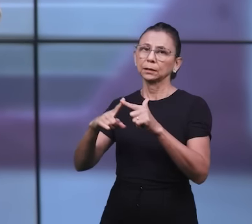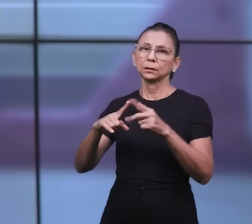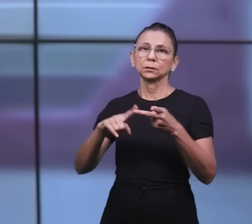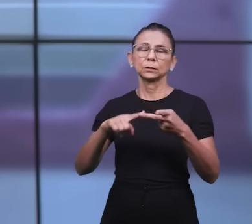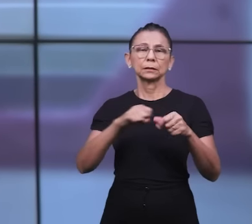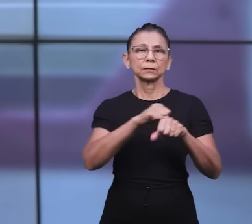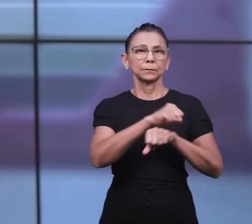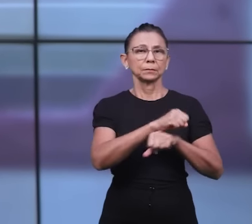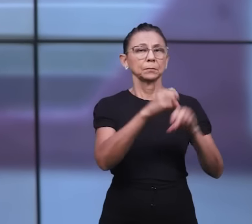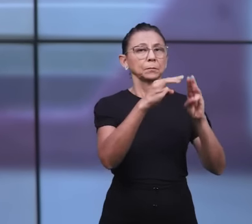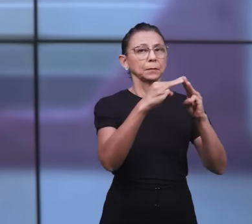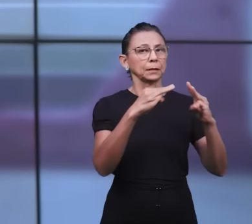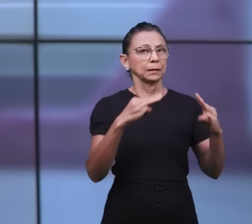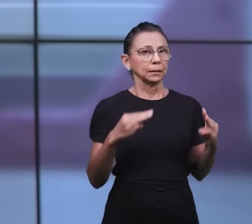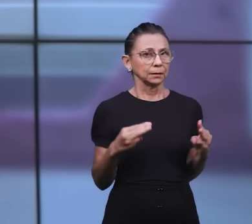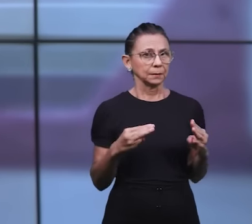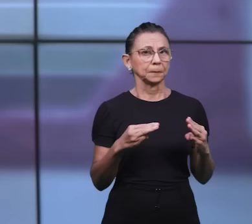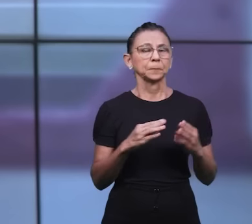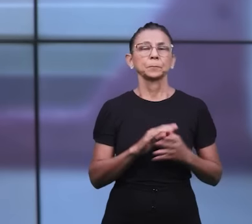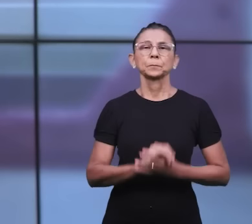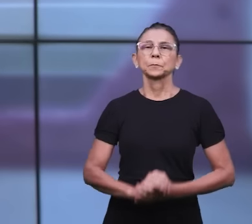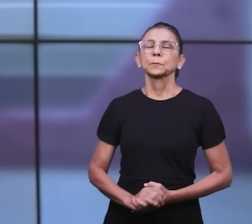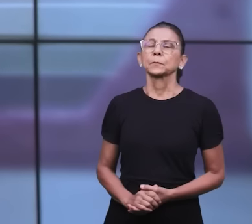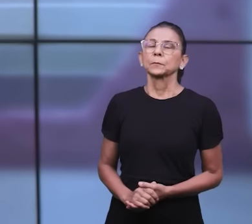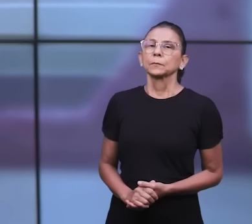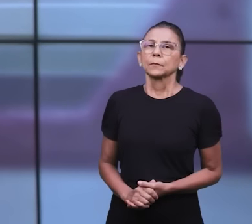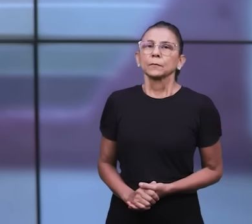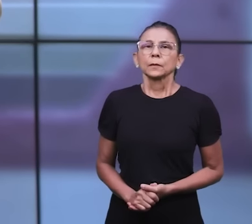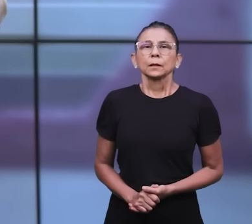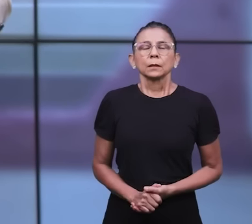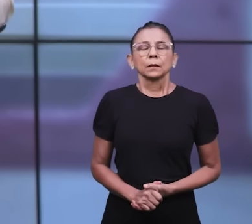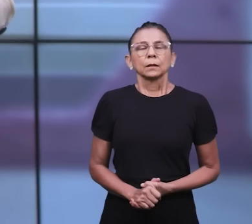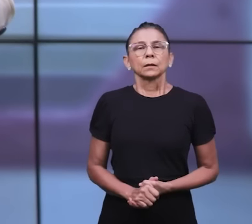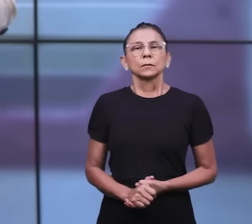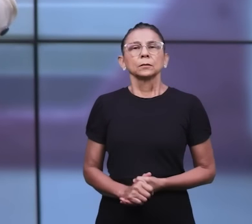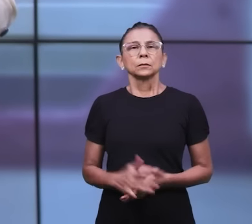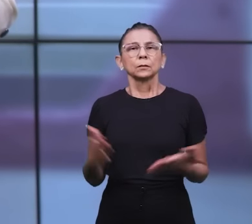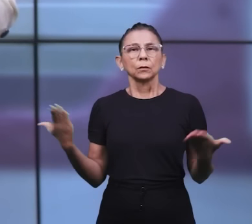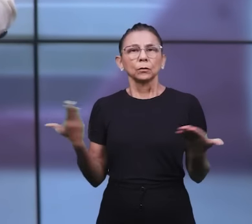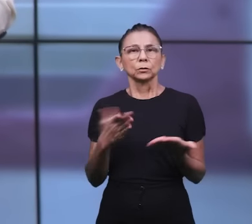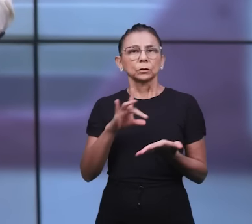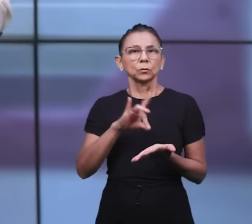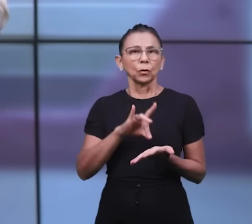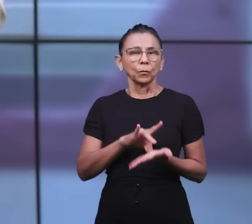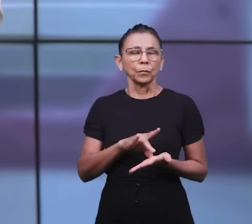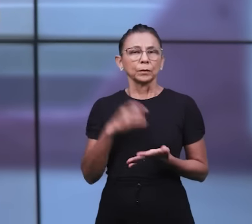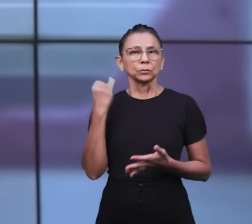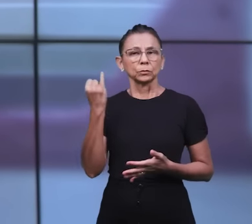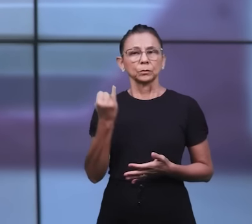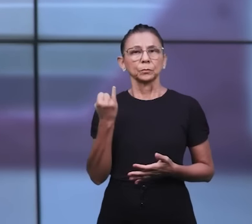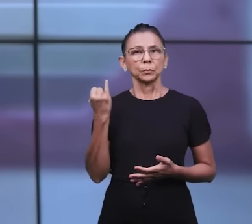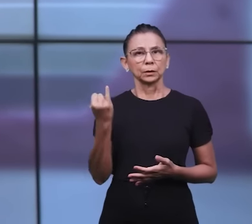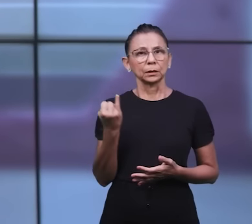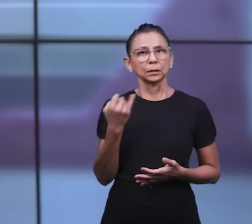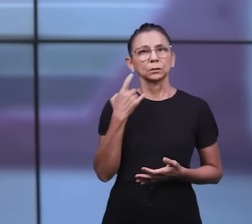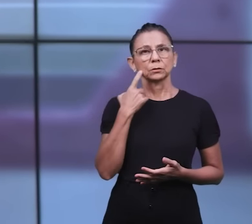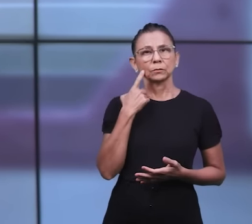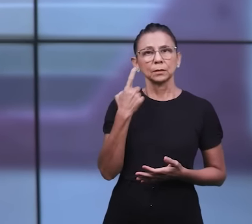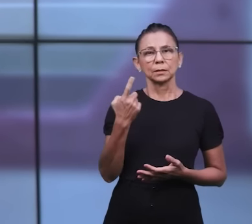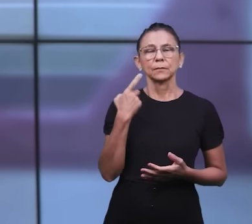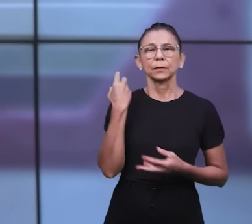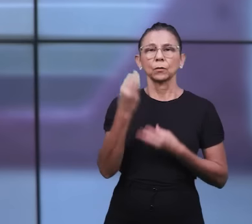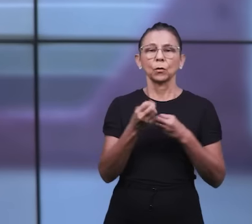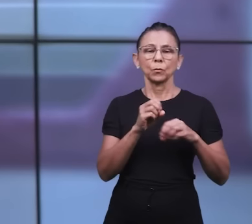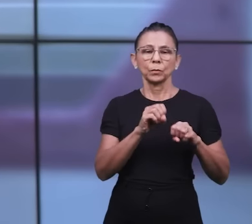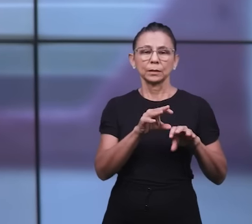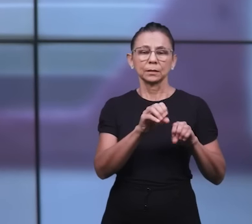seminários assim conversamos sobre atual destacando O que é o ensino da criança no mundo e na